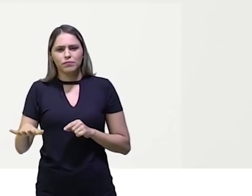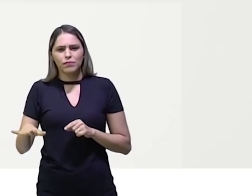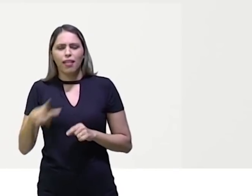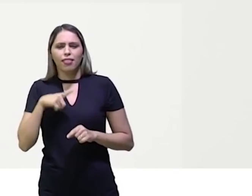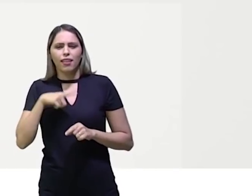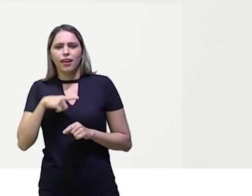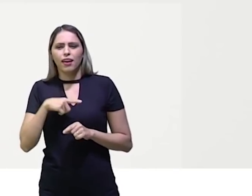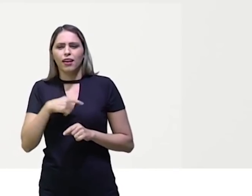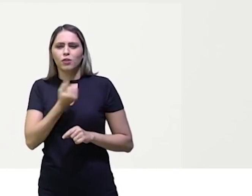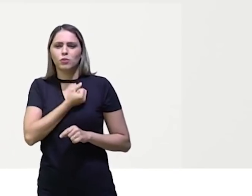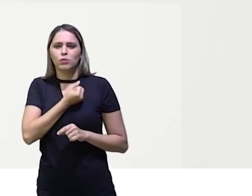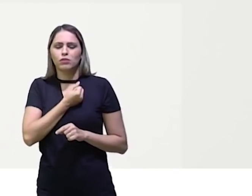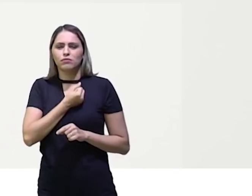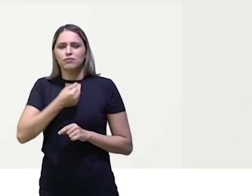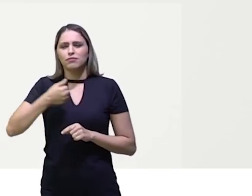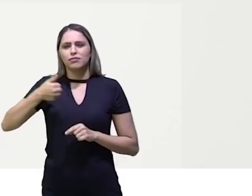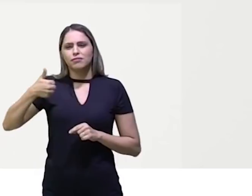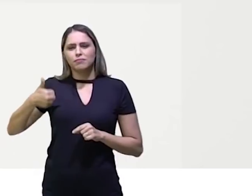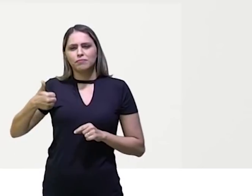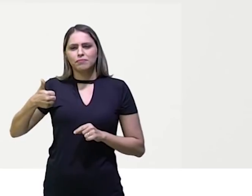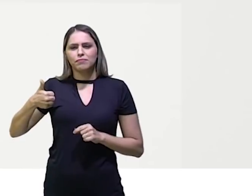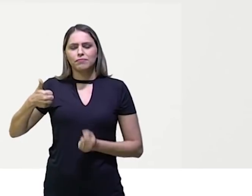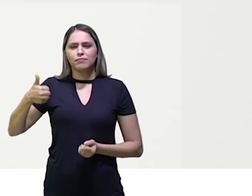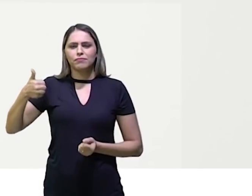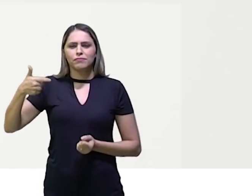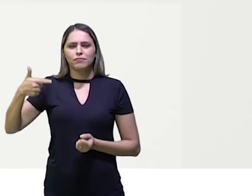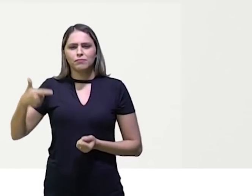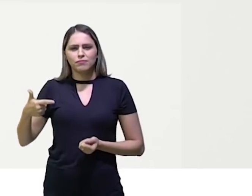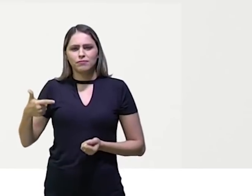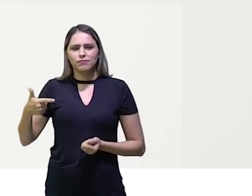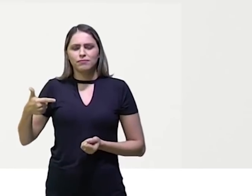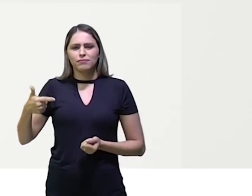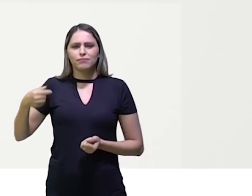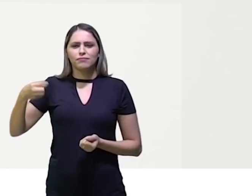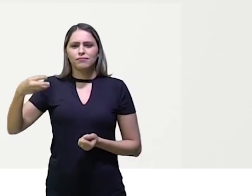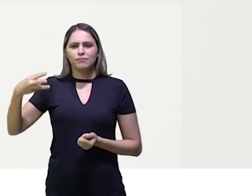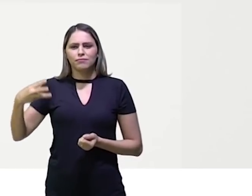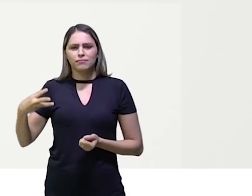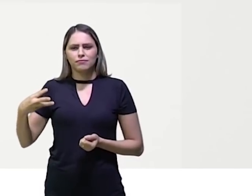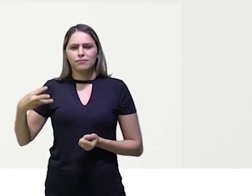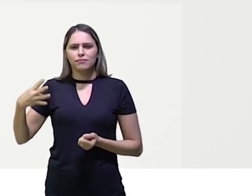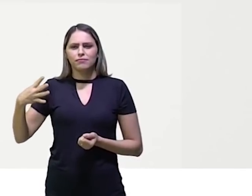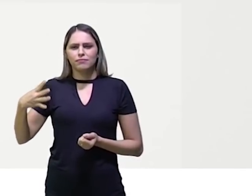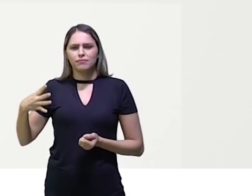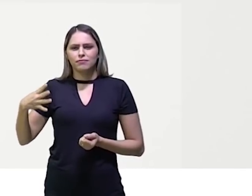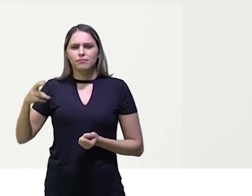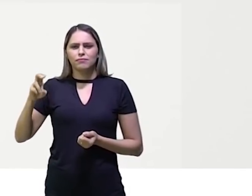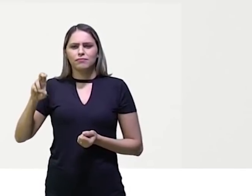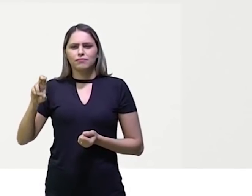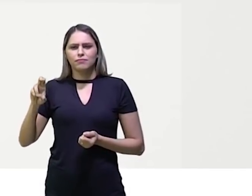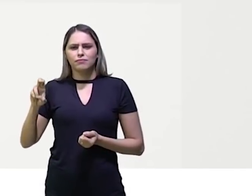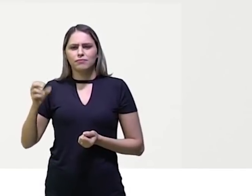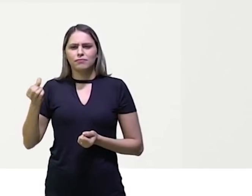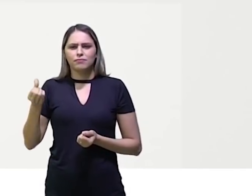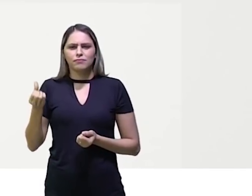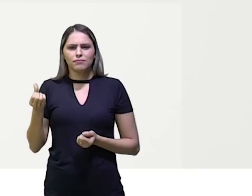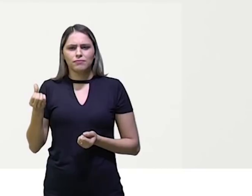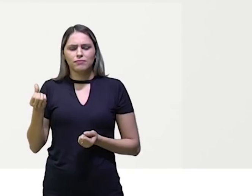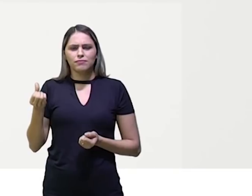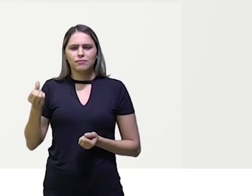2, 3, 4, 5, 6,